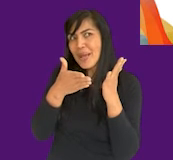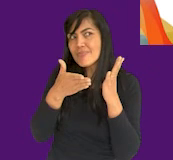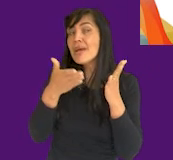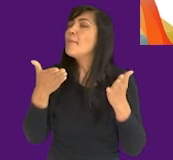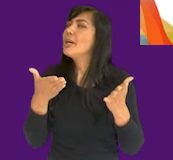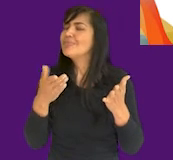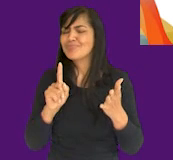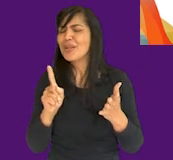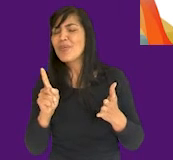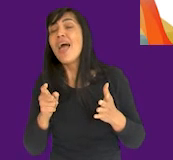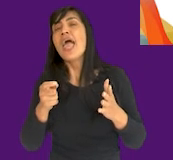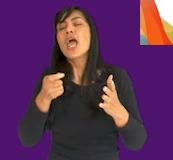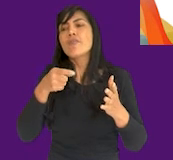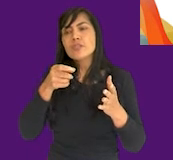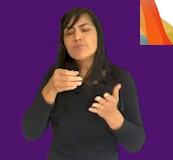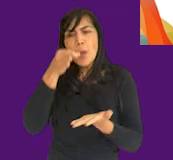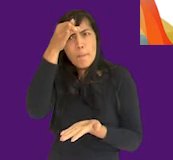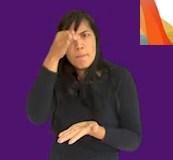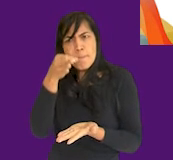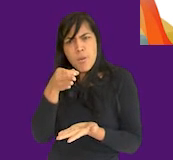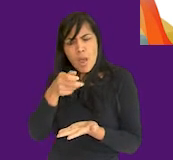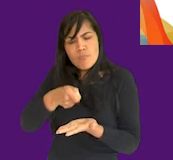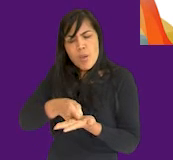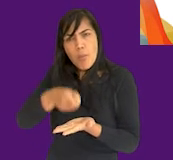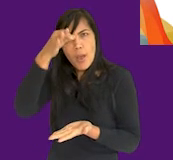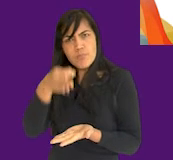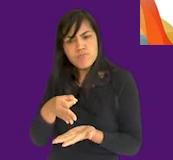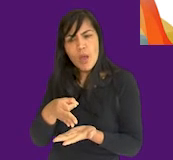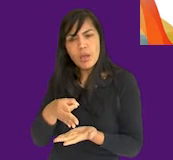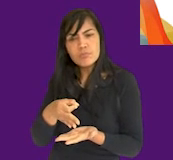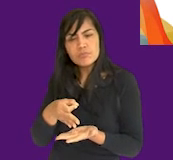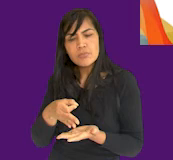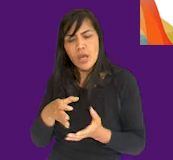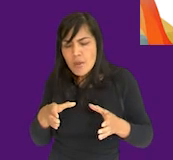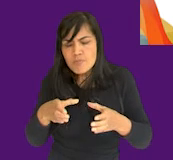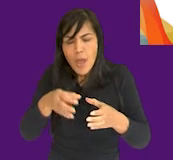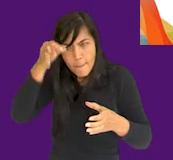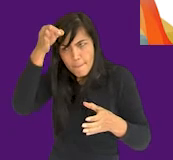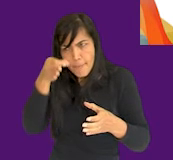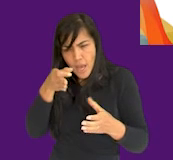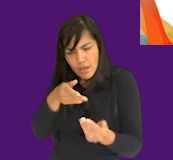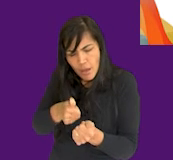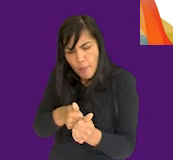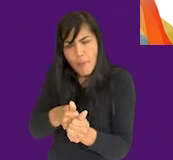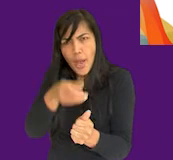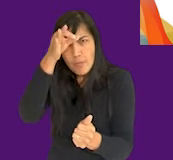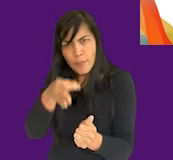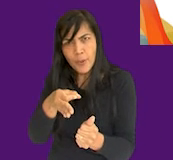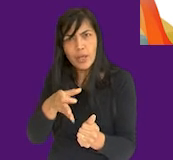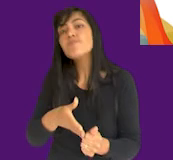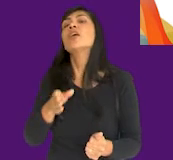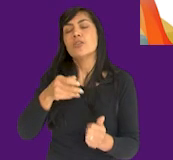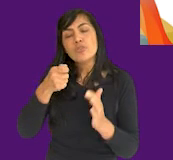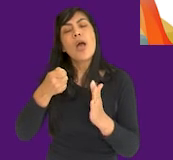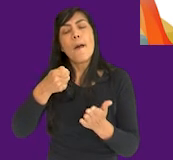se trata de disciplina a ver todos hoje aqui aplicada Ela é bem direta e já